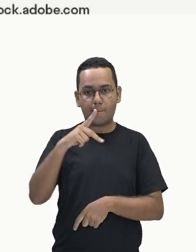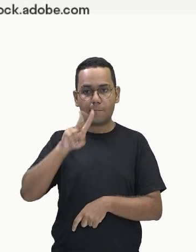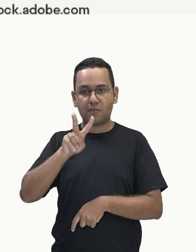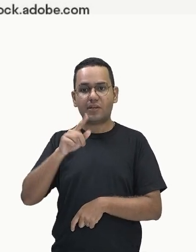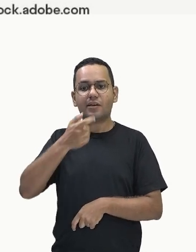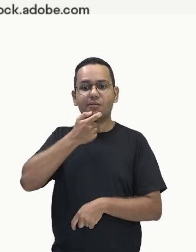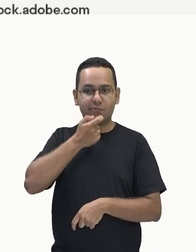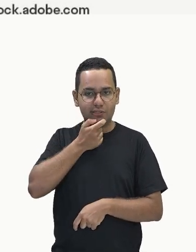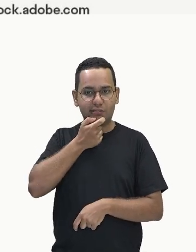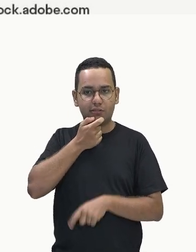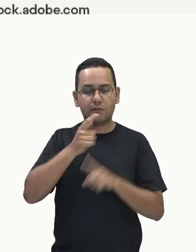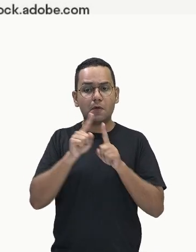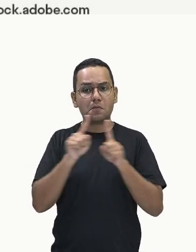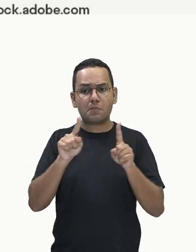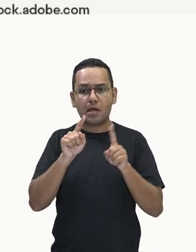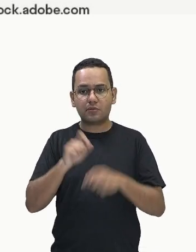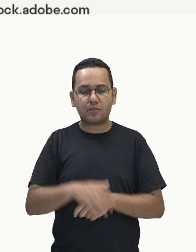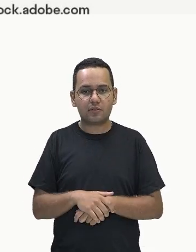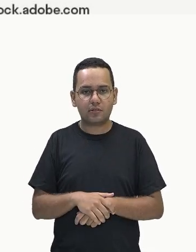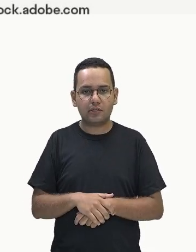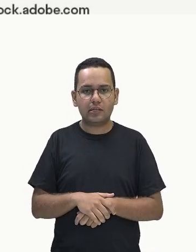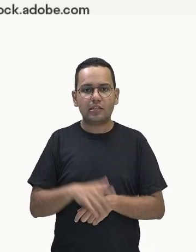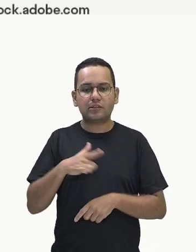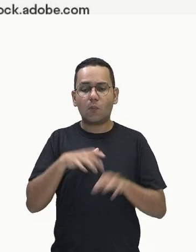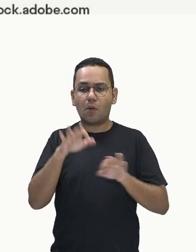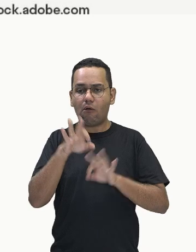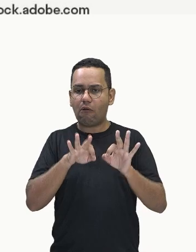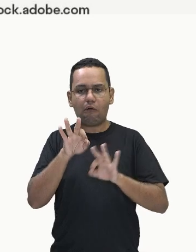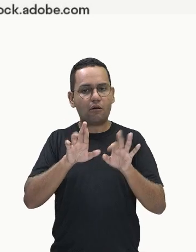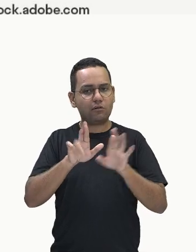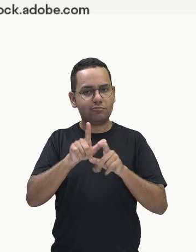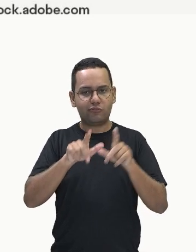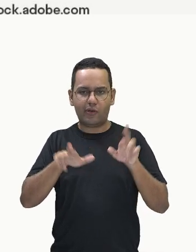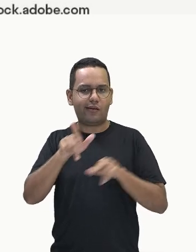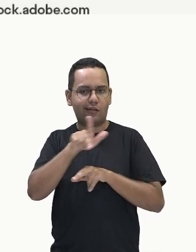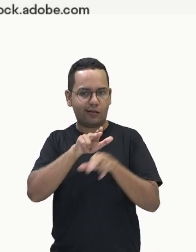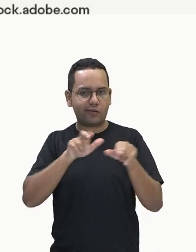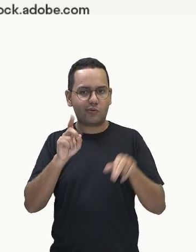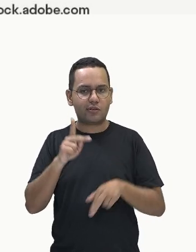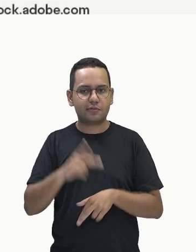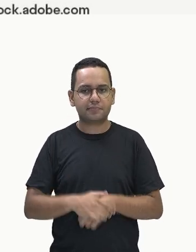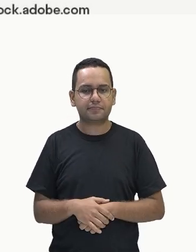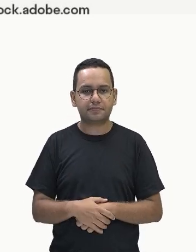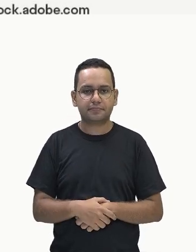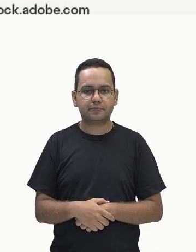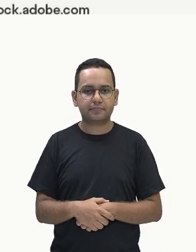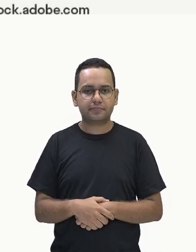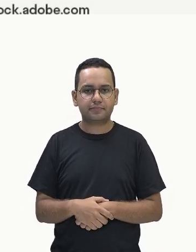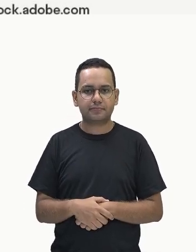mesmas letras, mas acaba ficando aqui numa ordem invertida, tá bom? Como HPV.